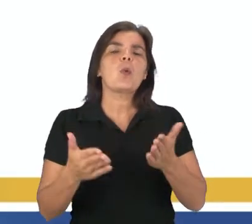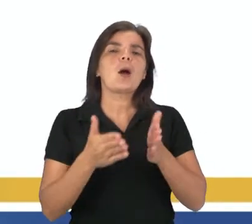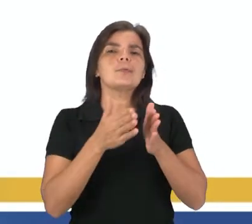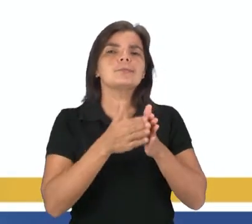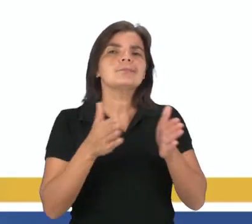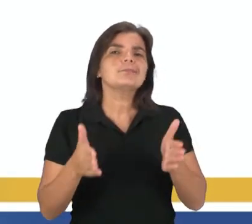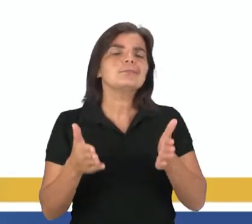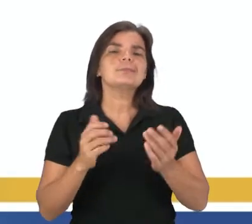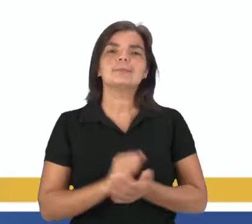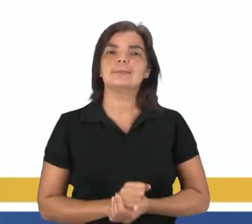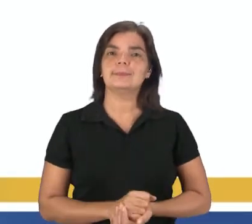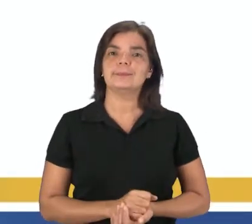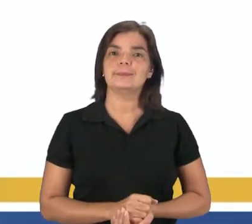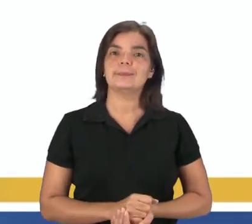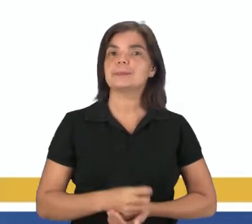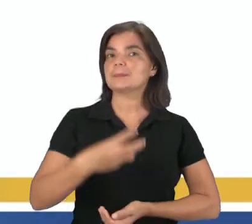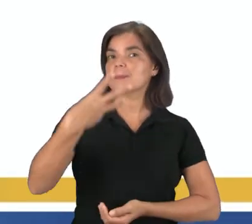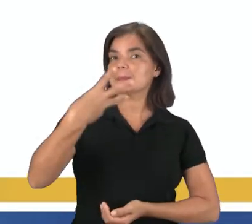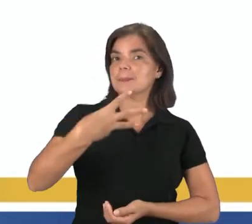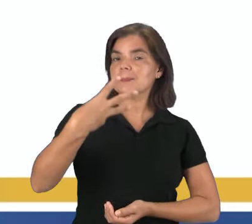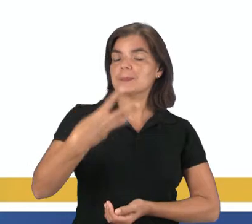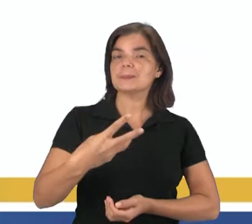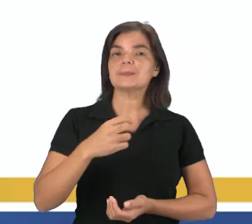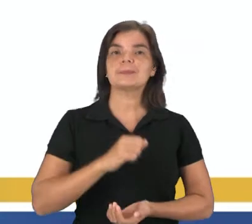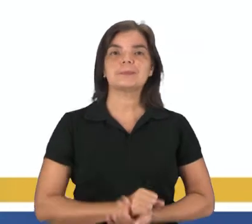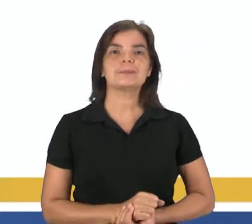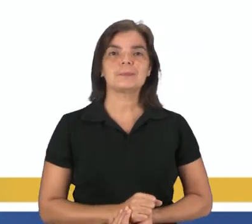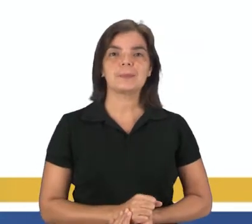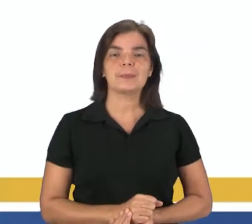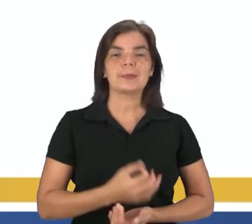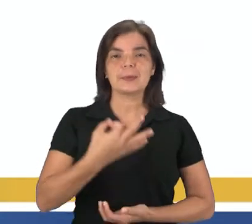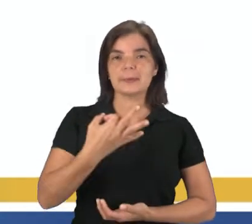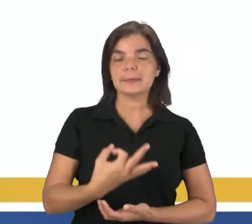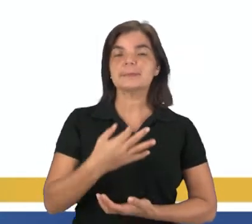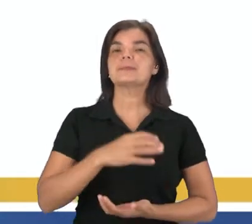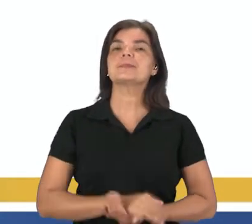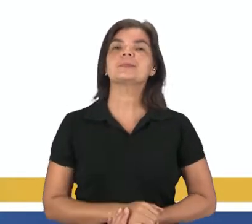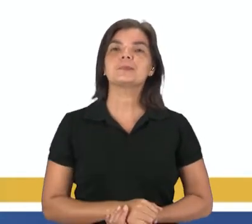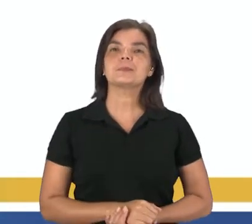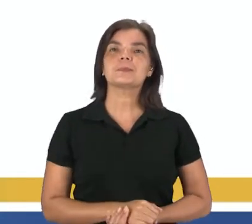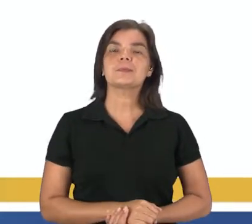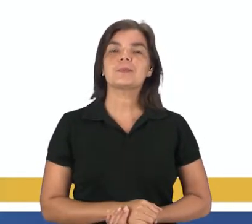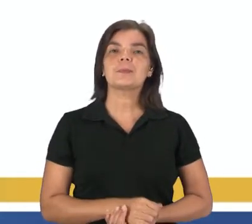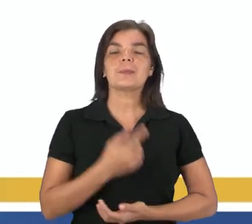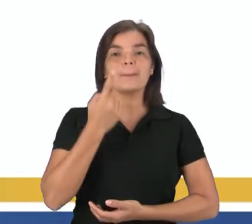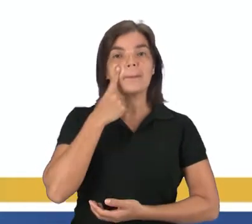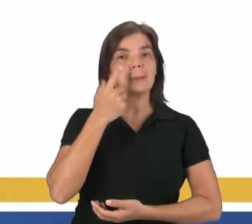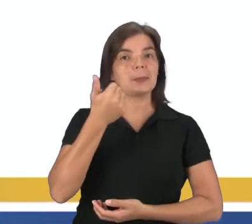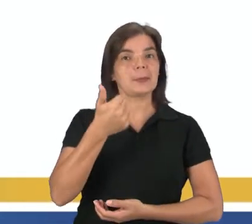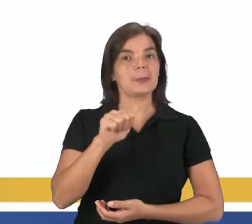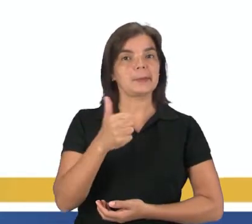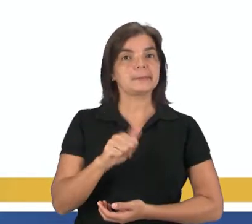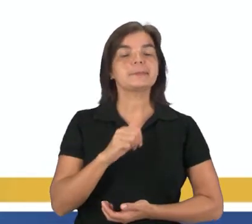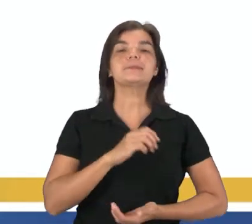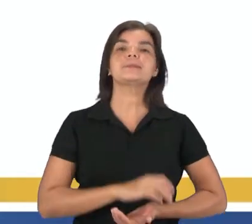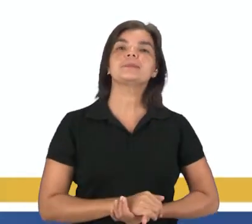a ordem que ele está ocupando? A terceira ordem, certinho? Vamos analisar.